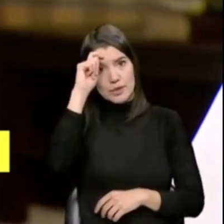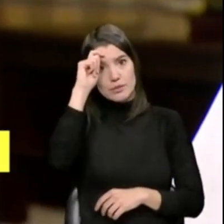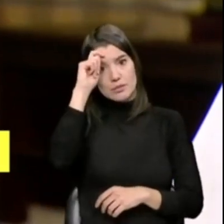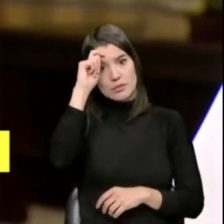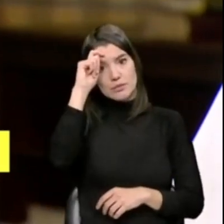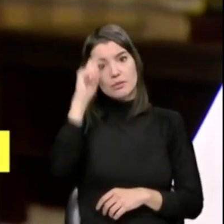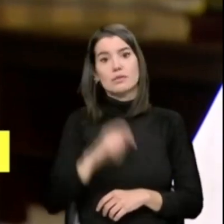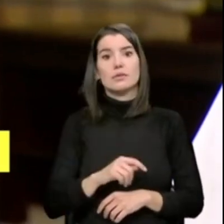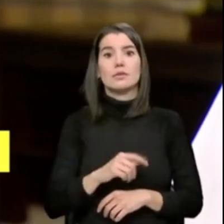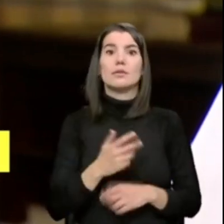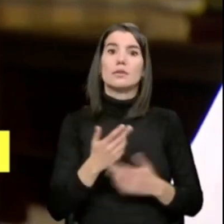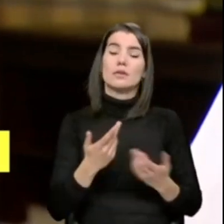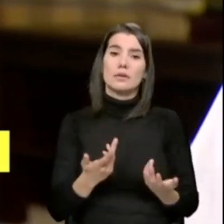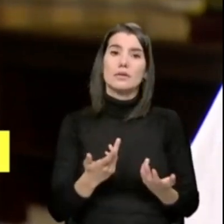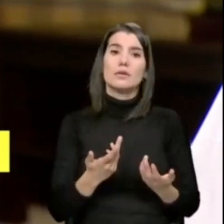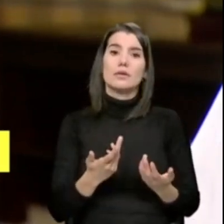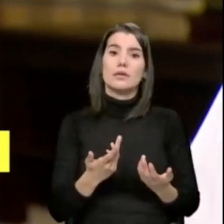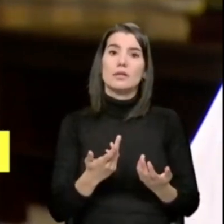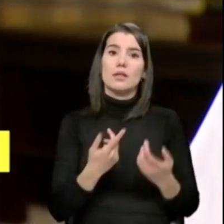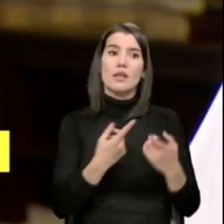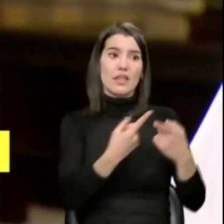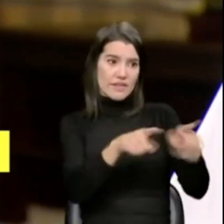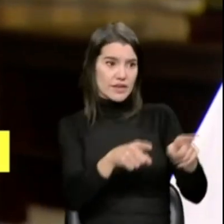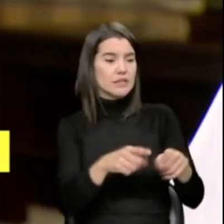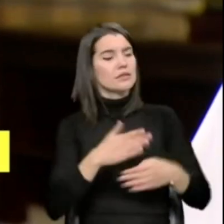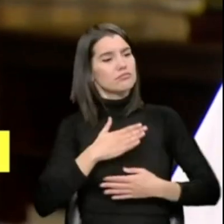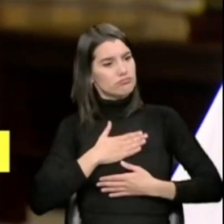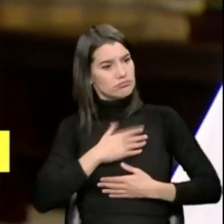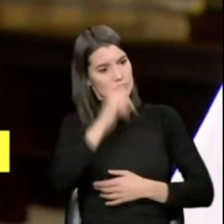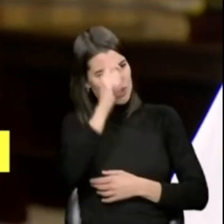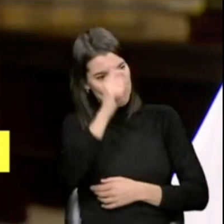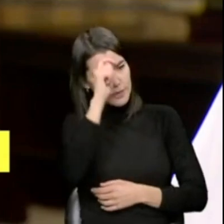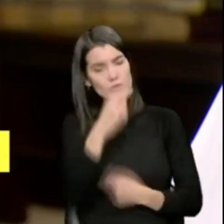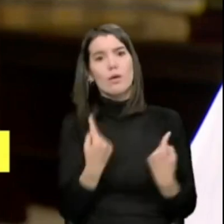a consideração da própria diferença.